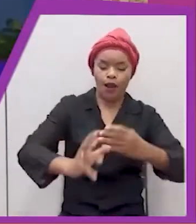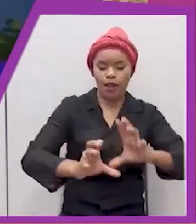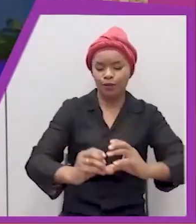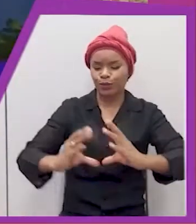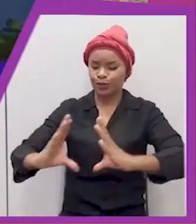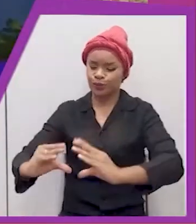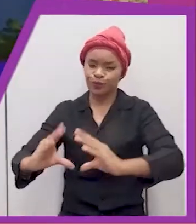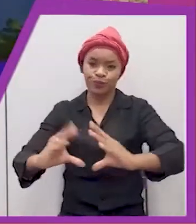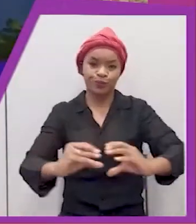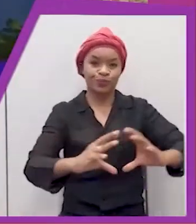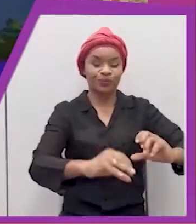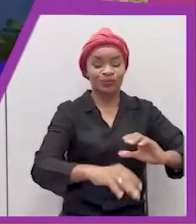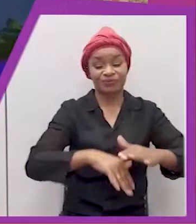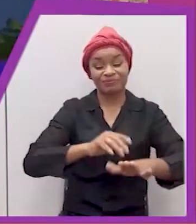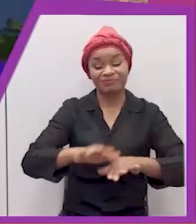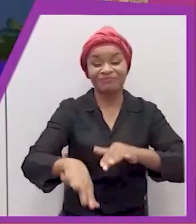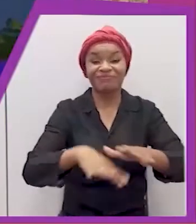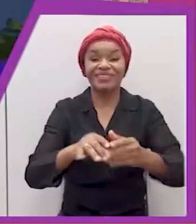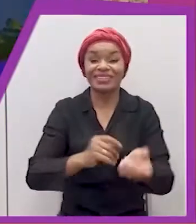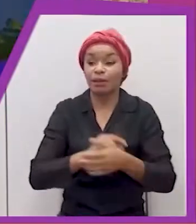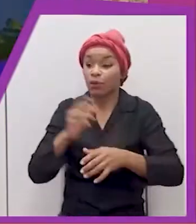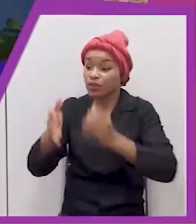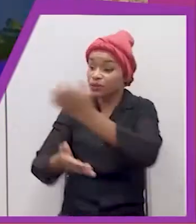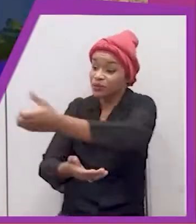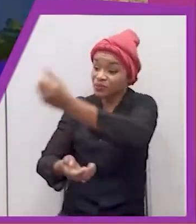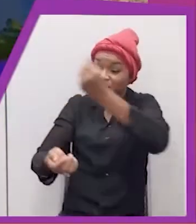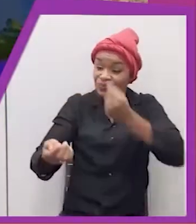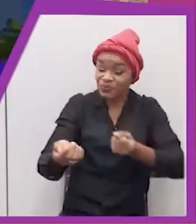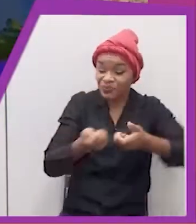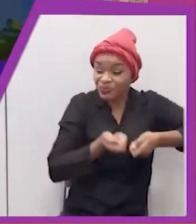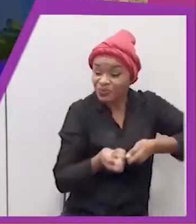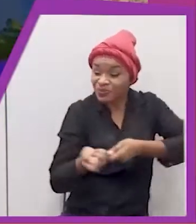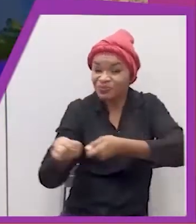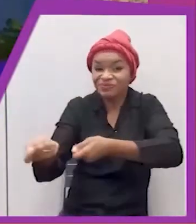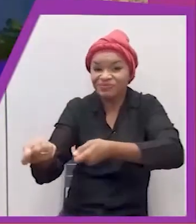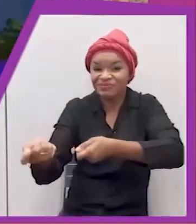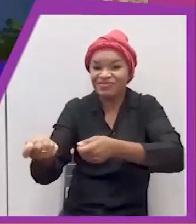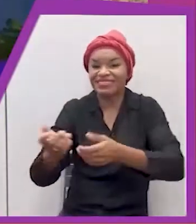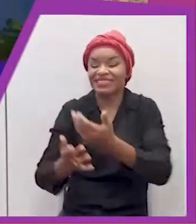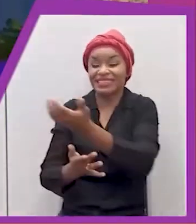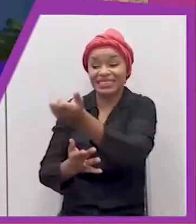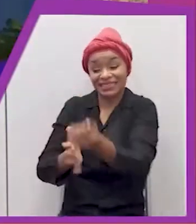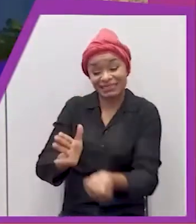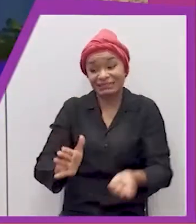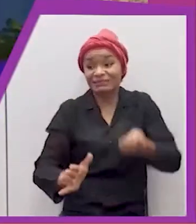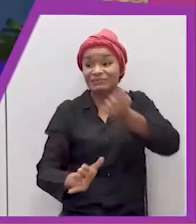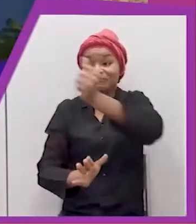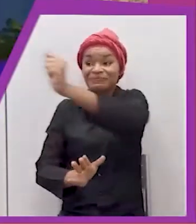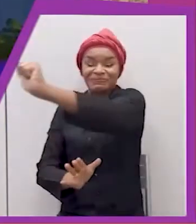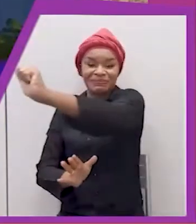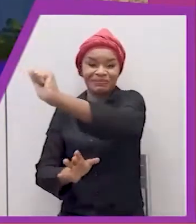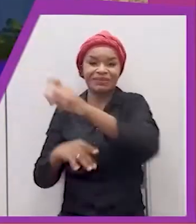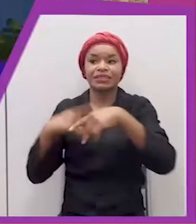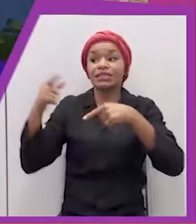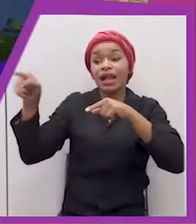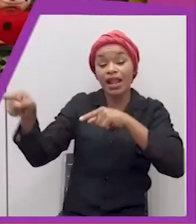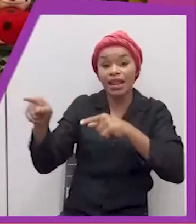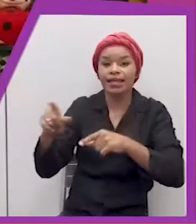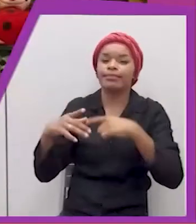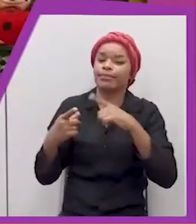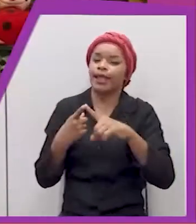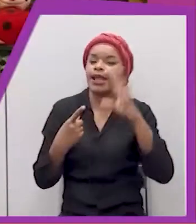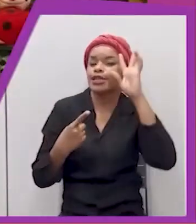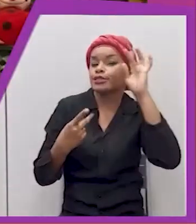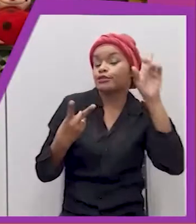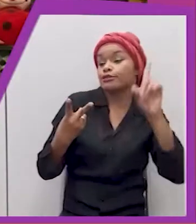massa passa em Holly Holly rola e para fornalha ela vai